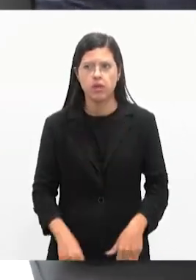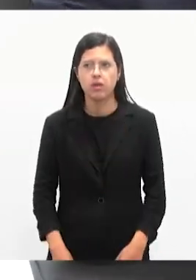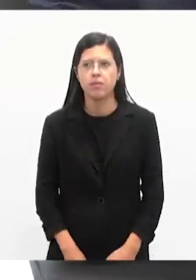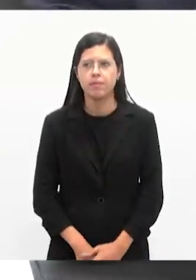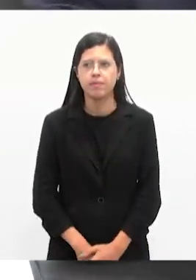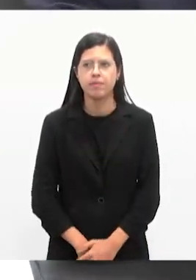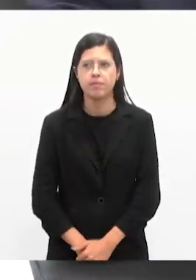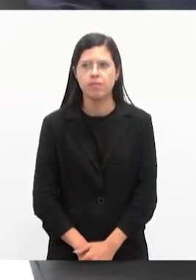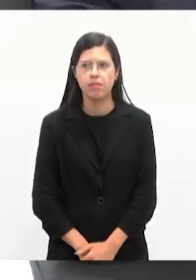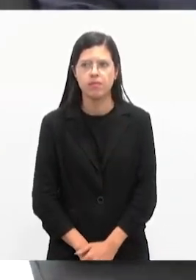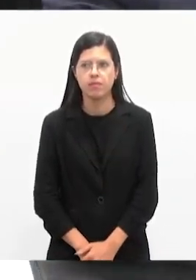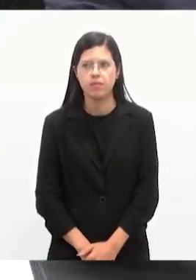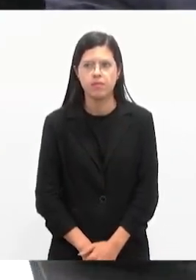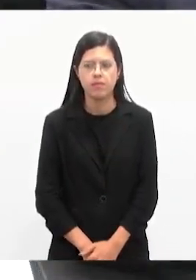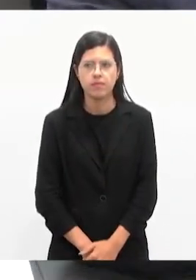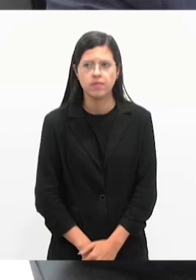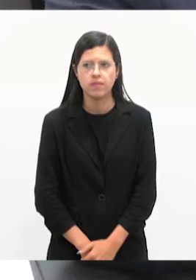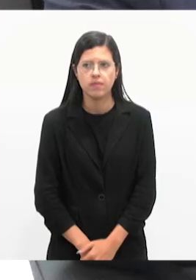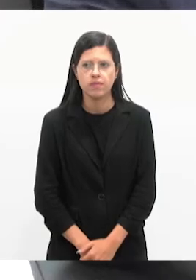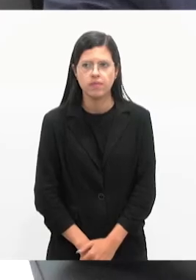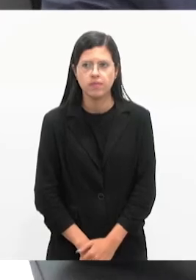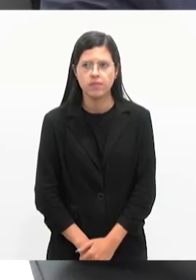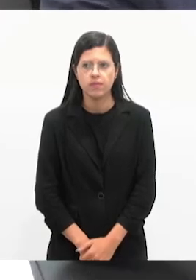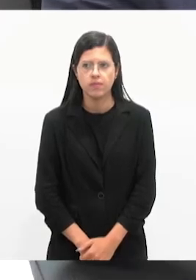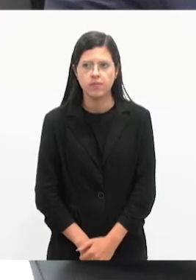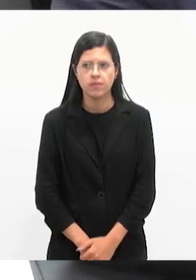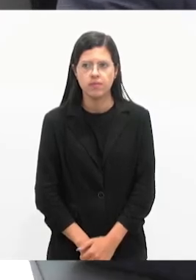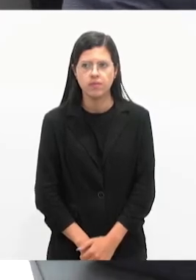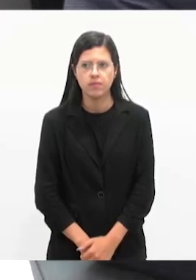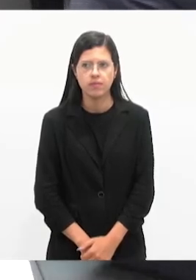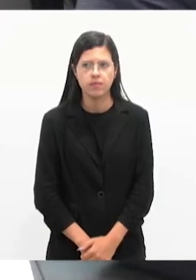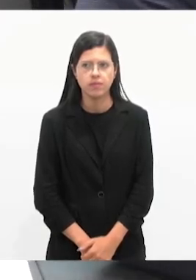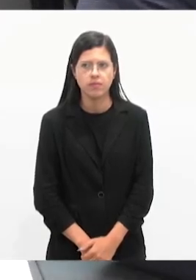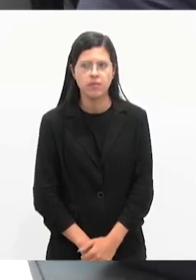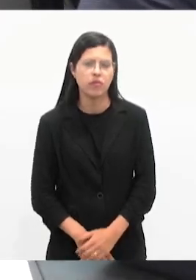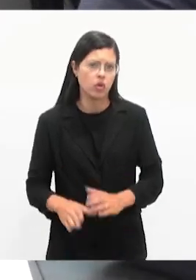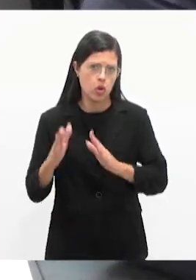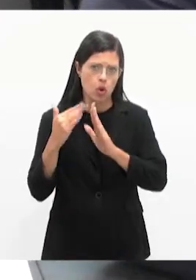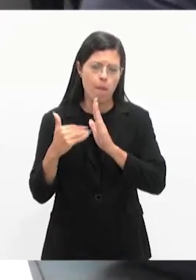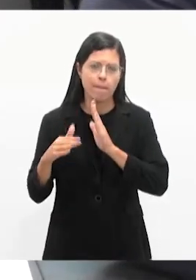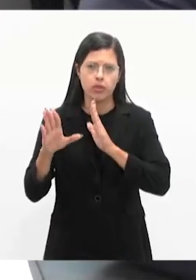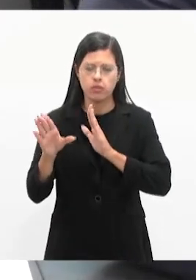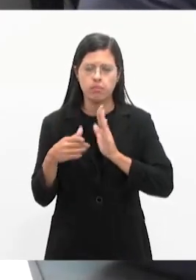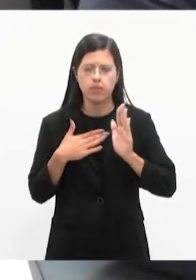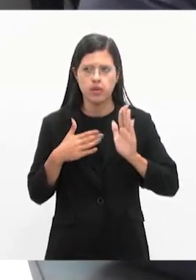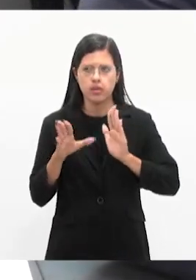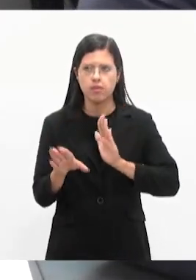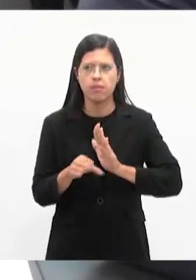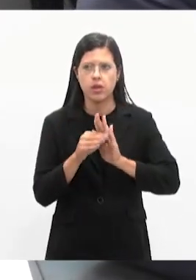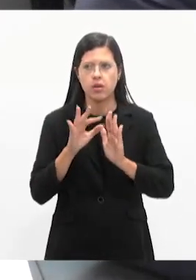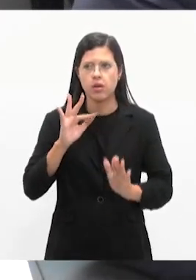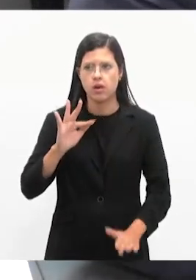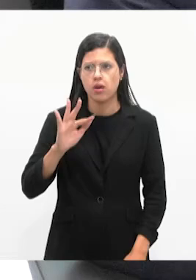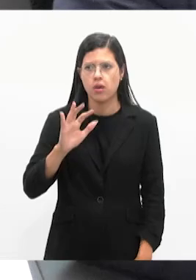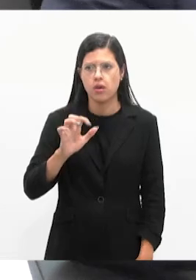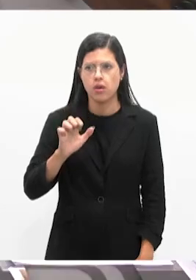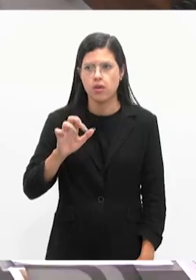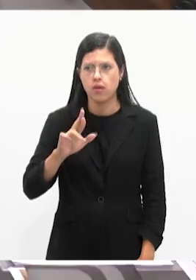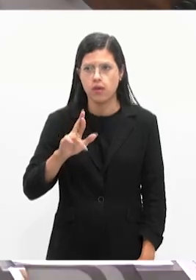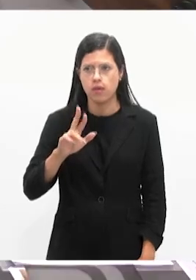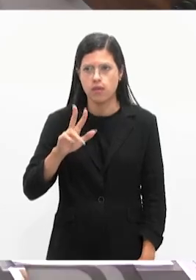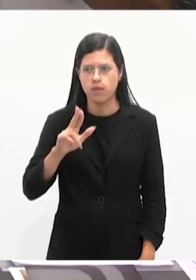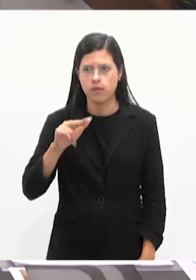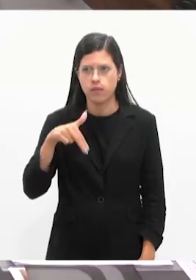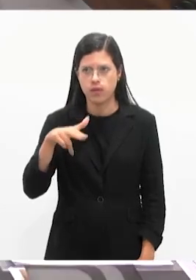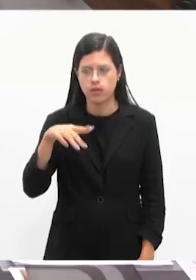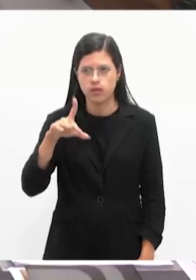Né? E eu passo aqui as minhas emendas para o Fernando, que aí ele Perfeito. Não, faz Não. O Fernando que vai passar. Ele que pra vai você. passar